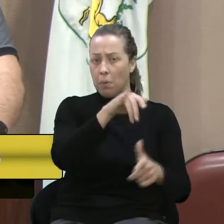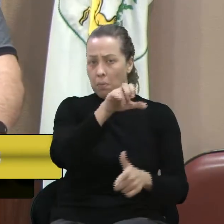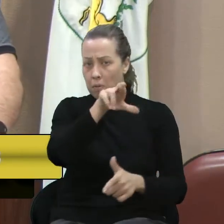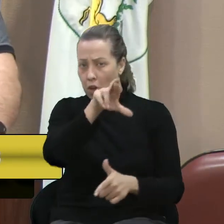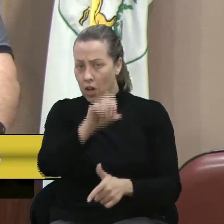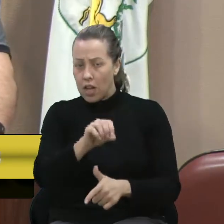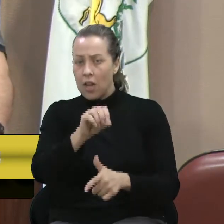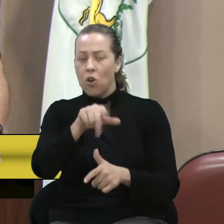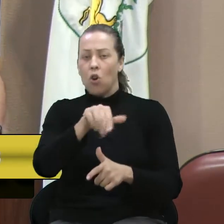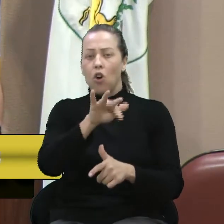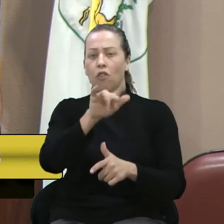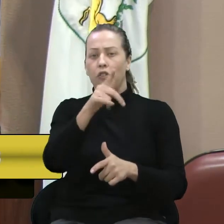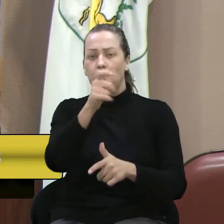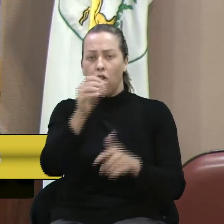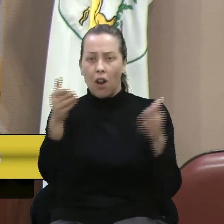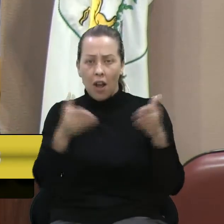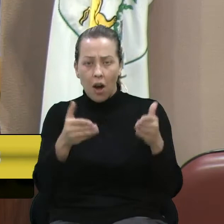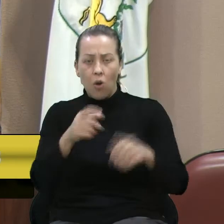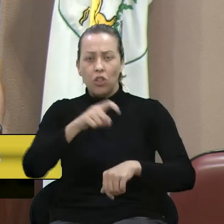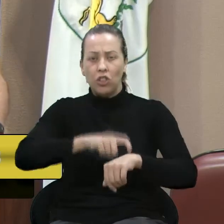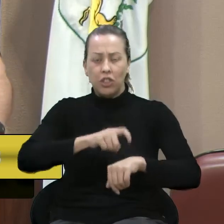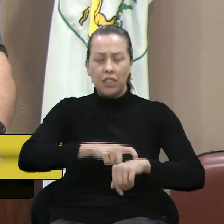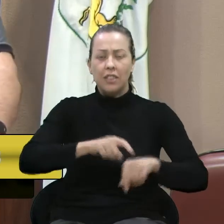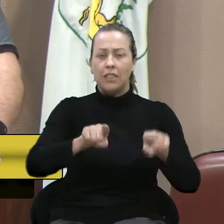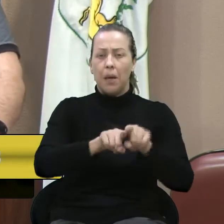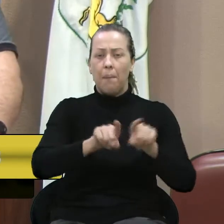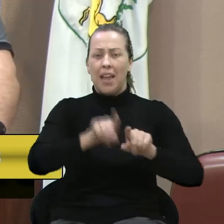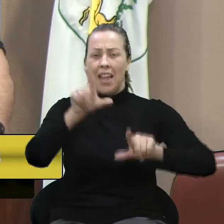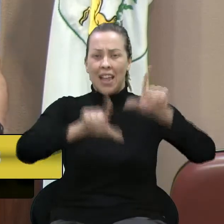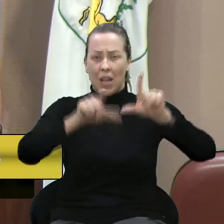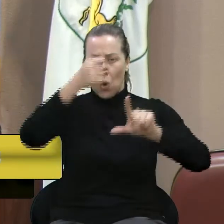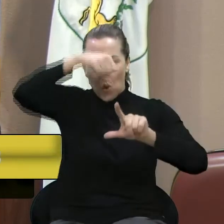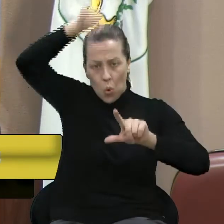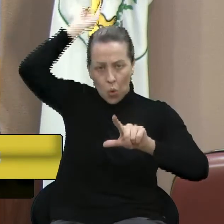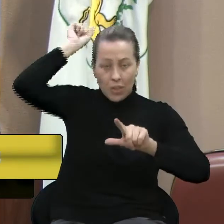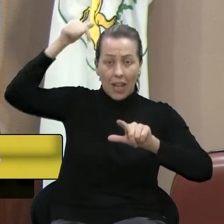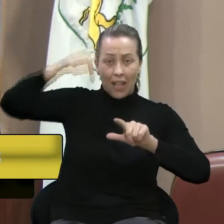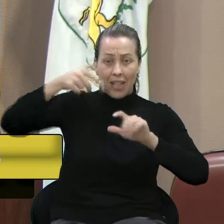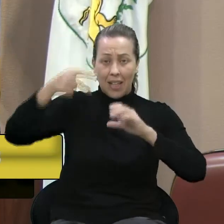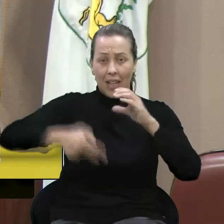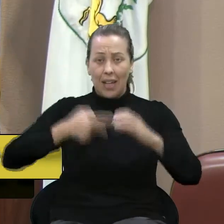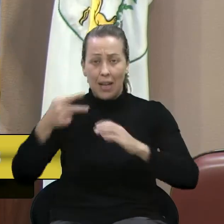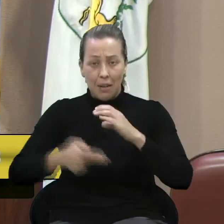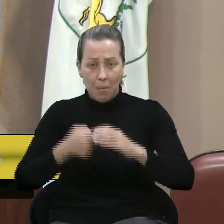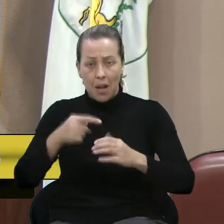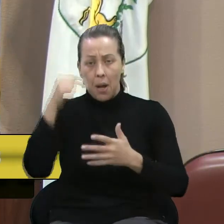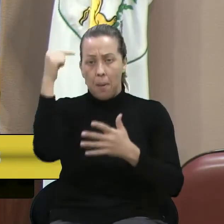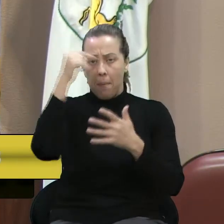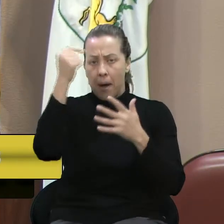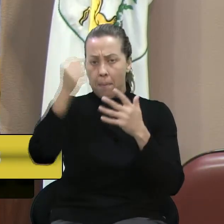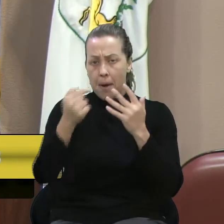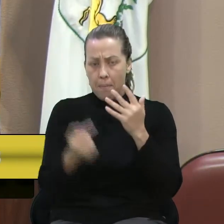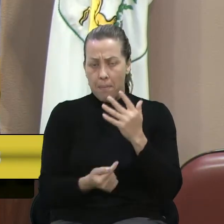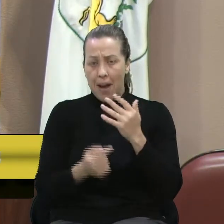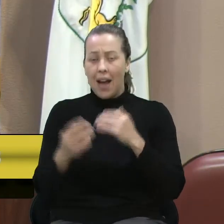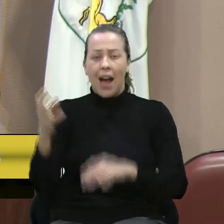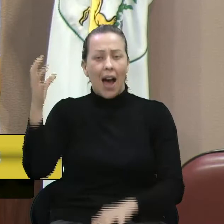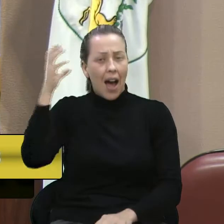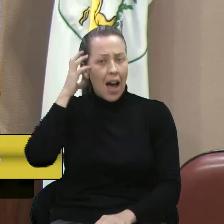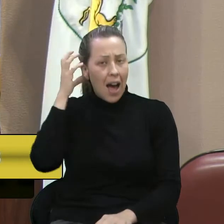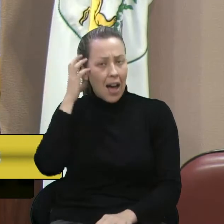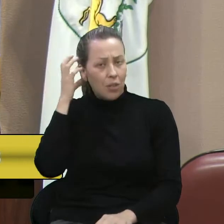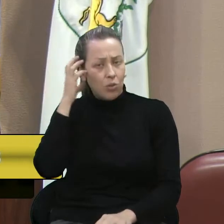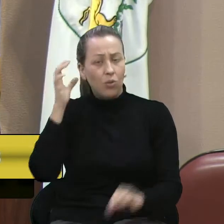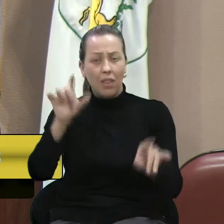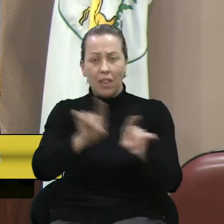de Hoje, do Tempo Todo, da UX TV, aqui da Câmara, né, das rádios de Caxias do